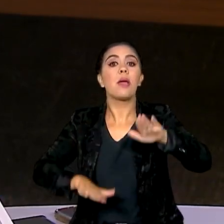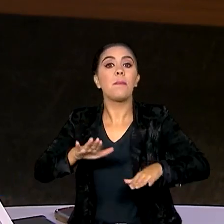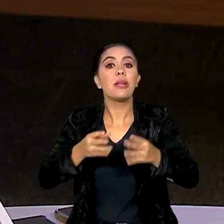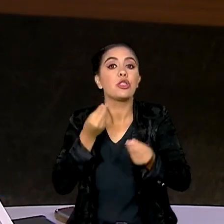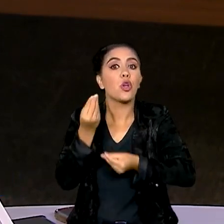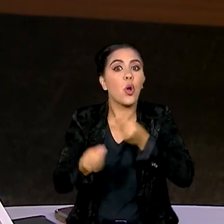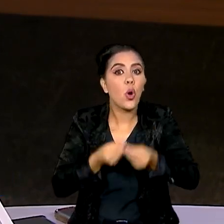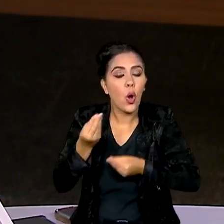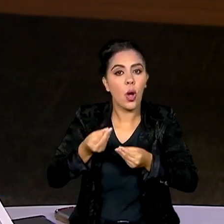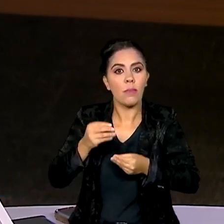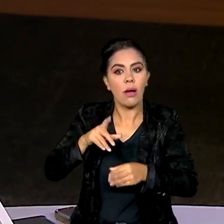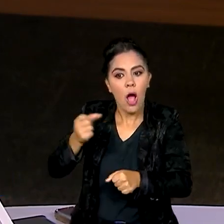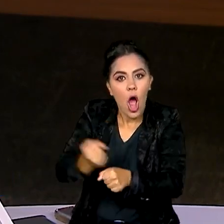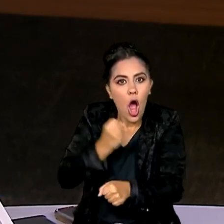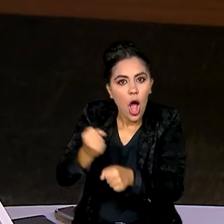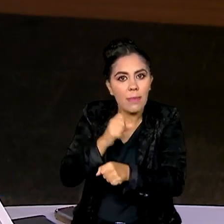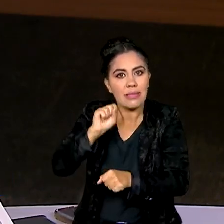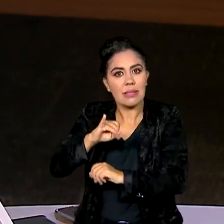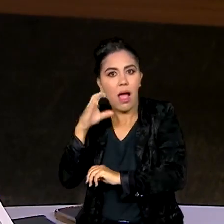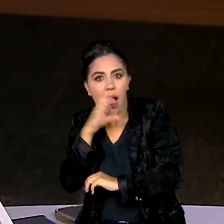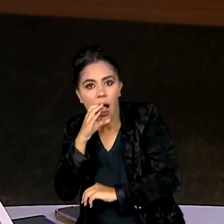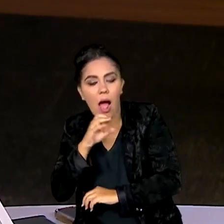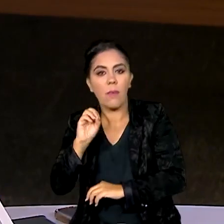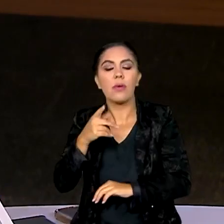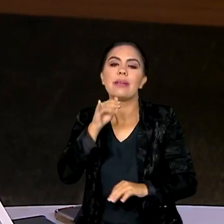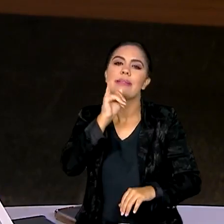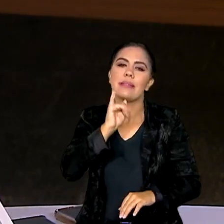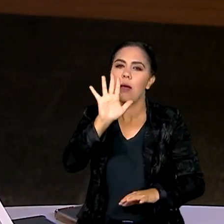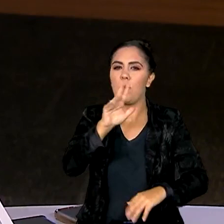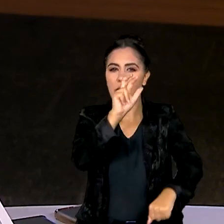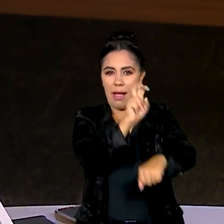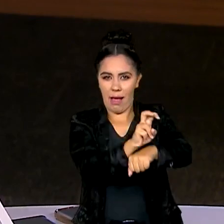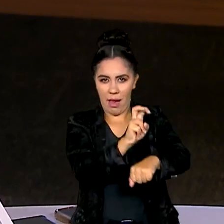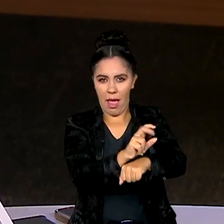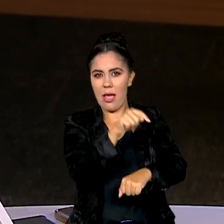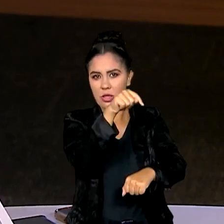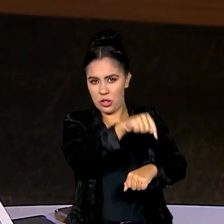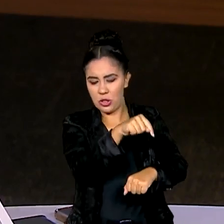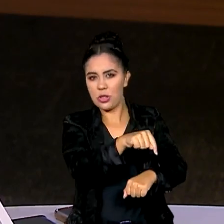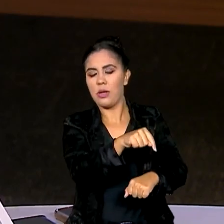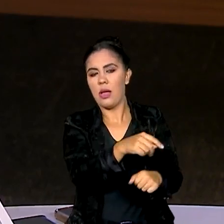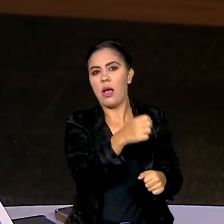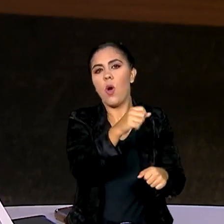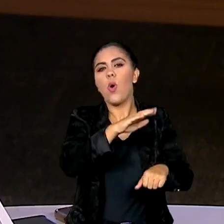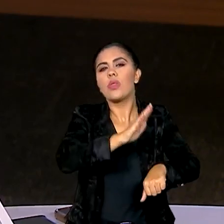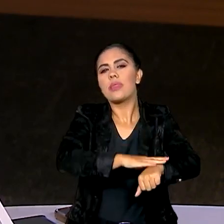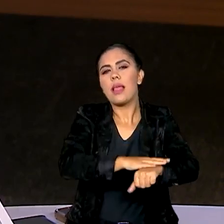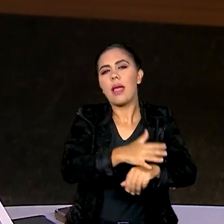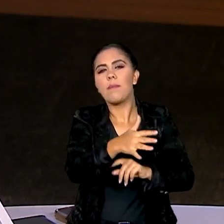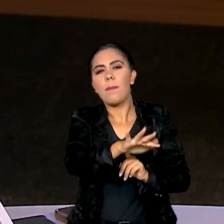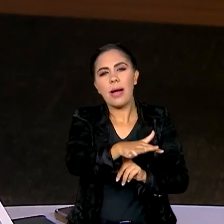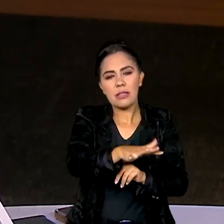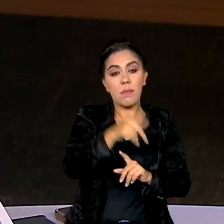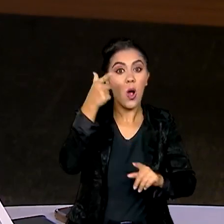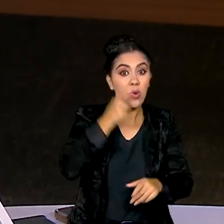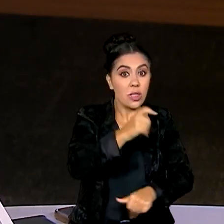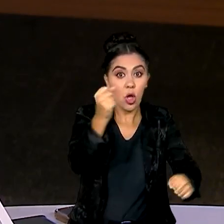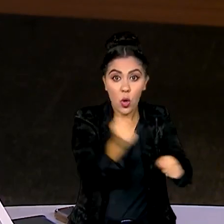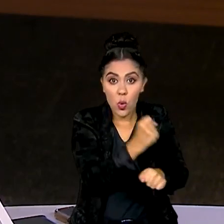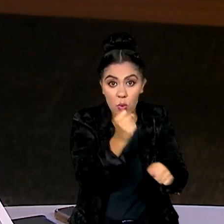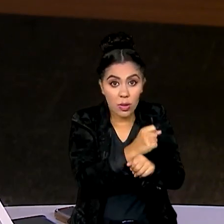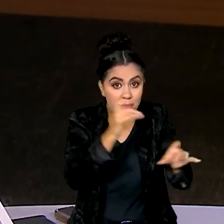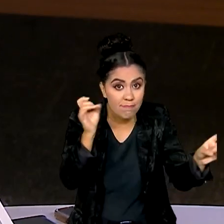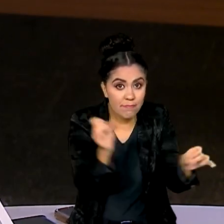conseguir estipular em cada município. Em geral, uma creche, o tempo mínimo para ela ser construída é 1